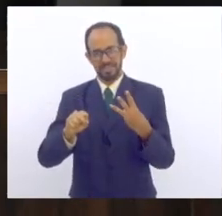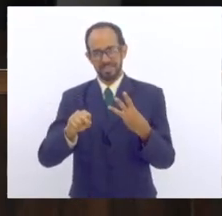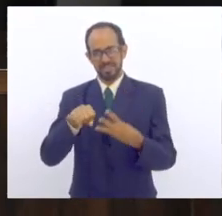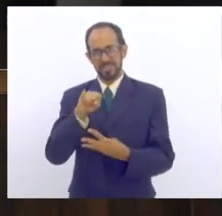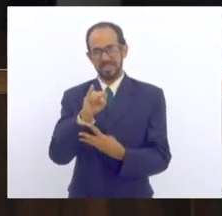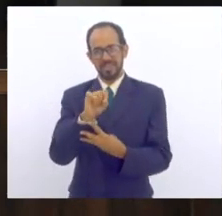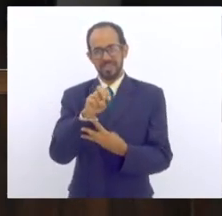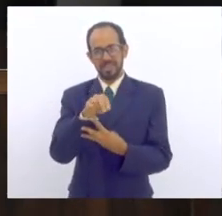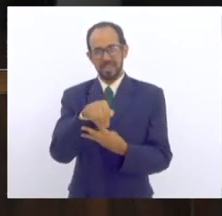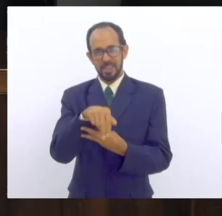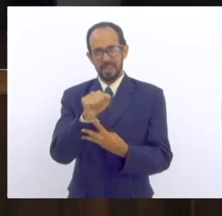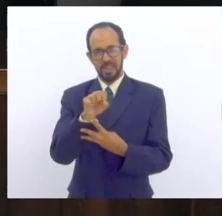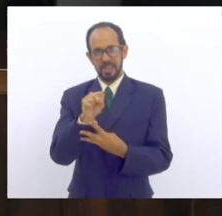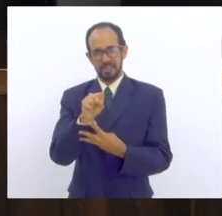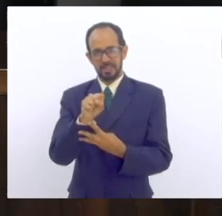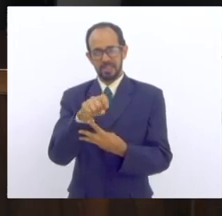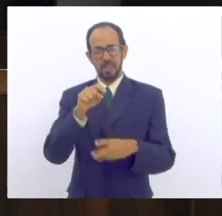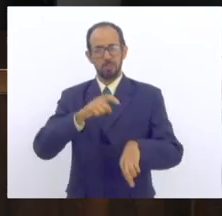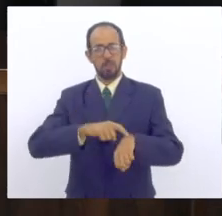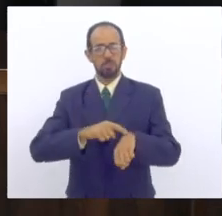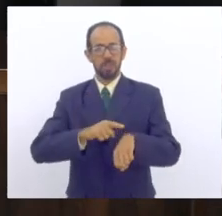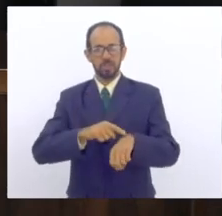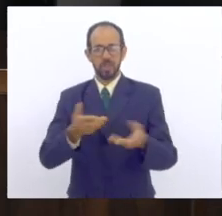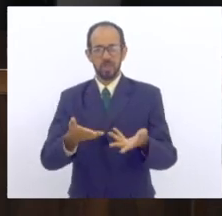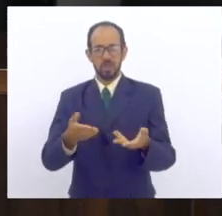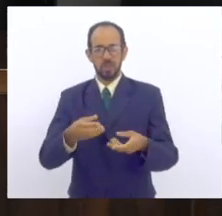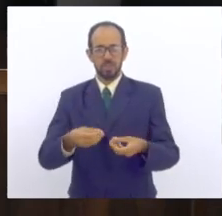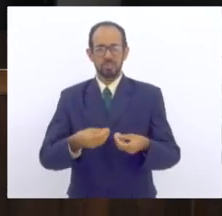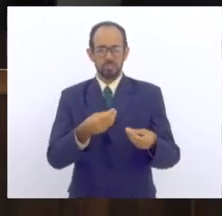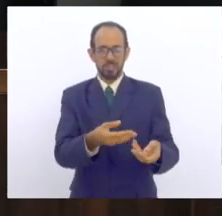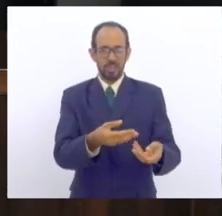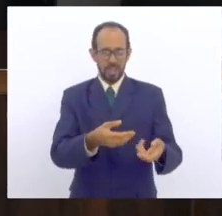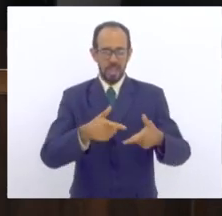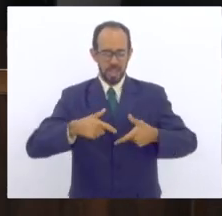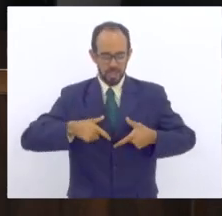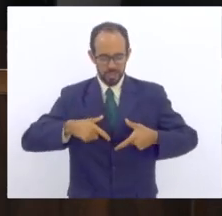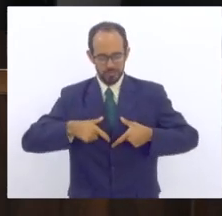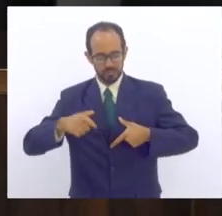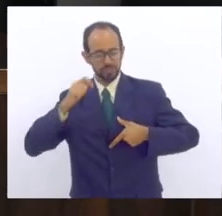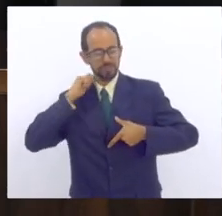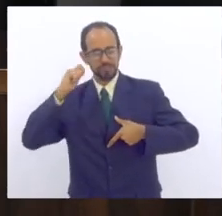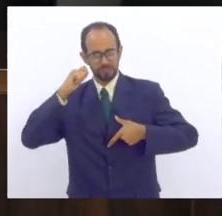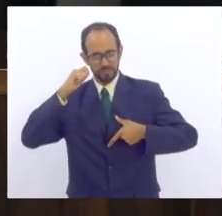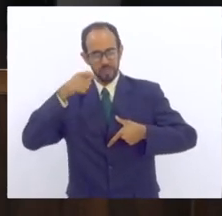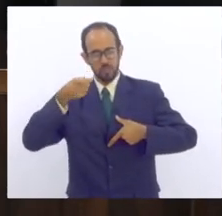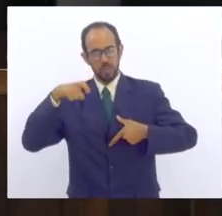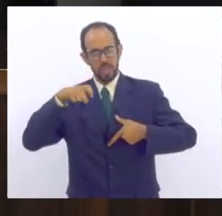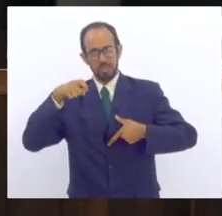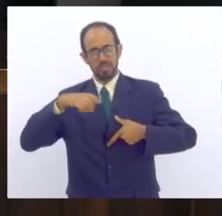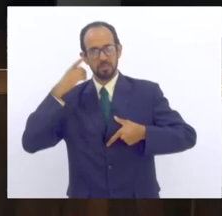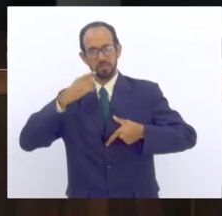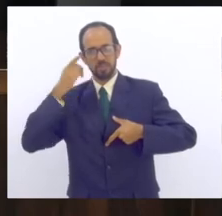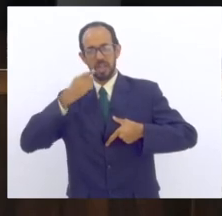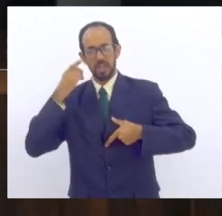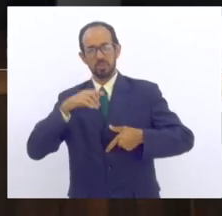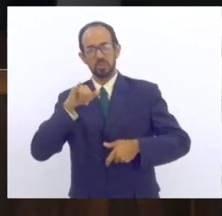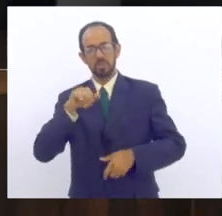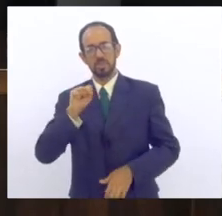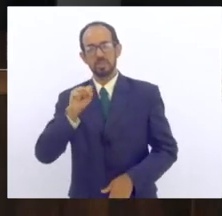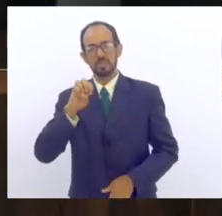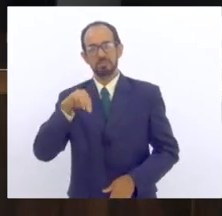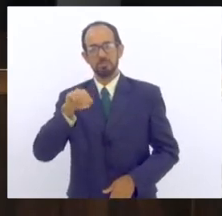momento soleno de entrega da medalha Tiradentes maior honraria oferecido para este Parlamento ao deputado federal esmerino